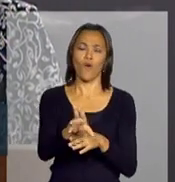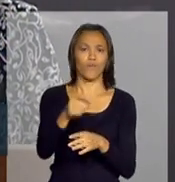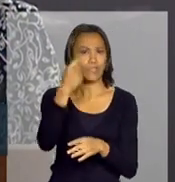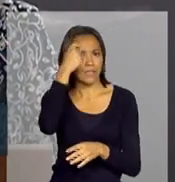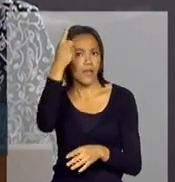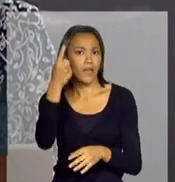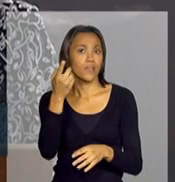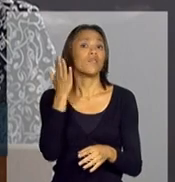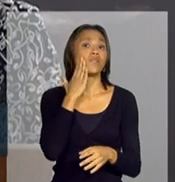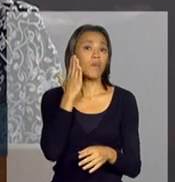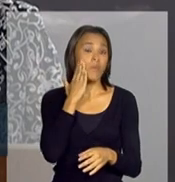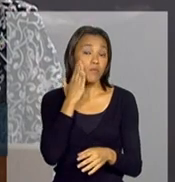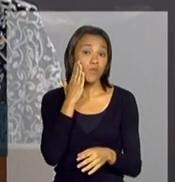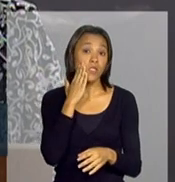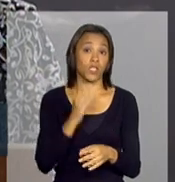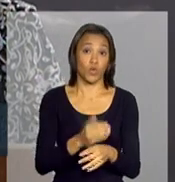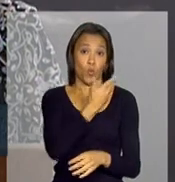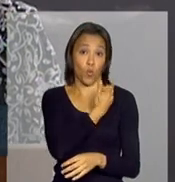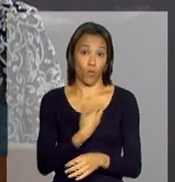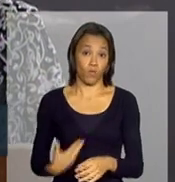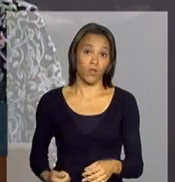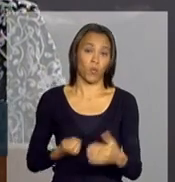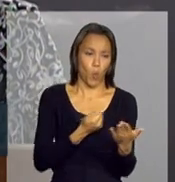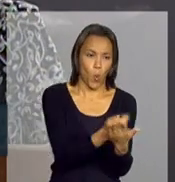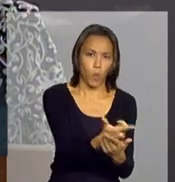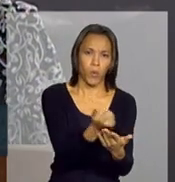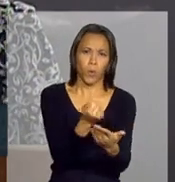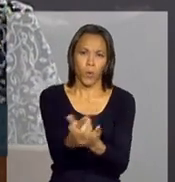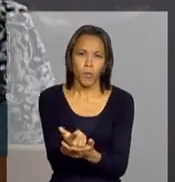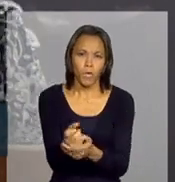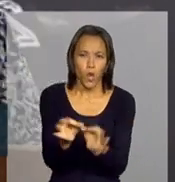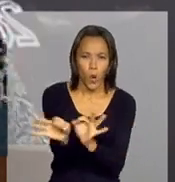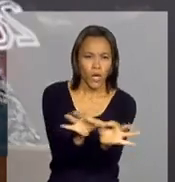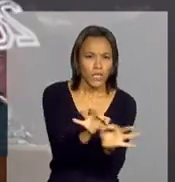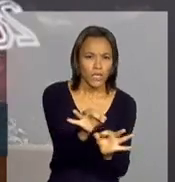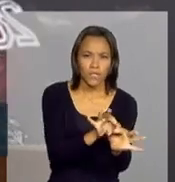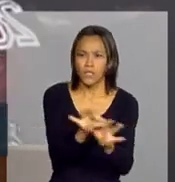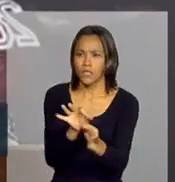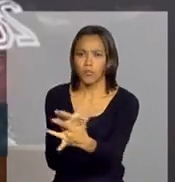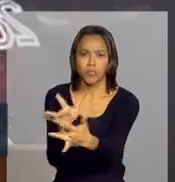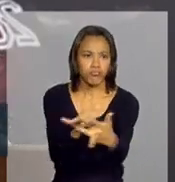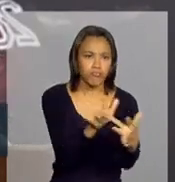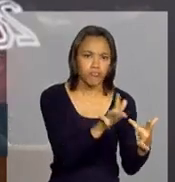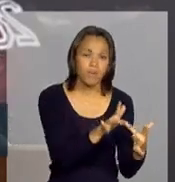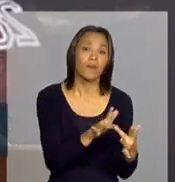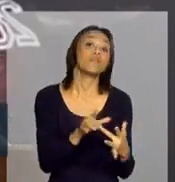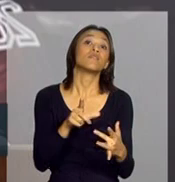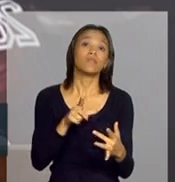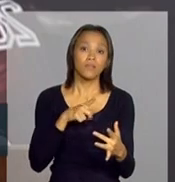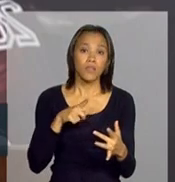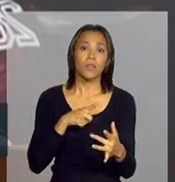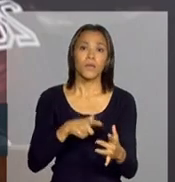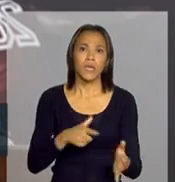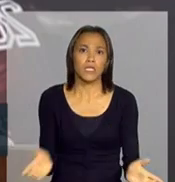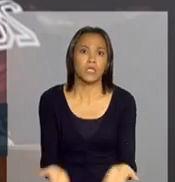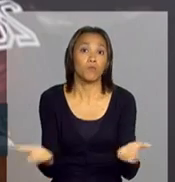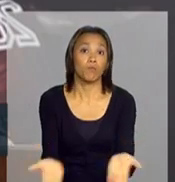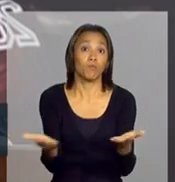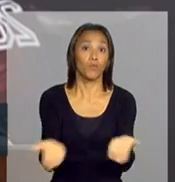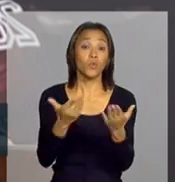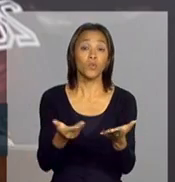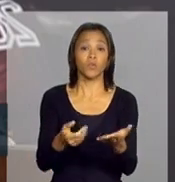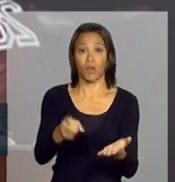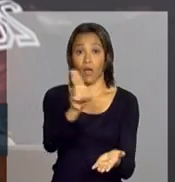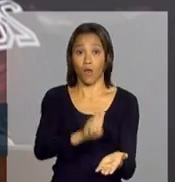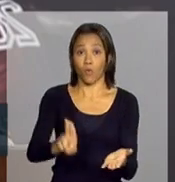poder de compra do Estado organiza articula e dá impulso a geração de tecnologia